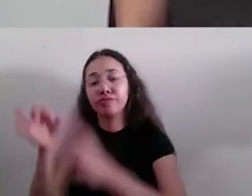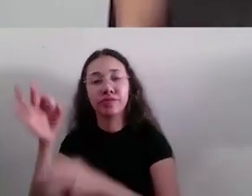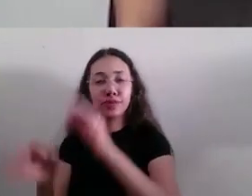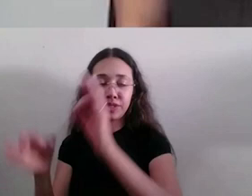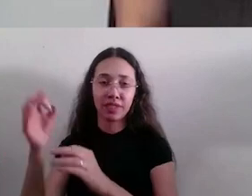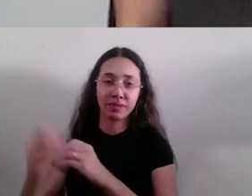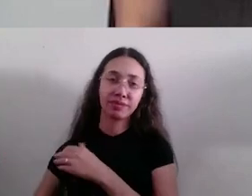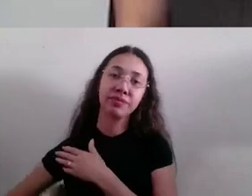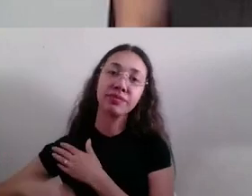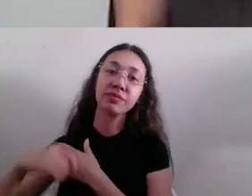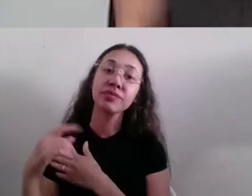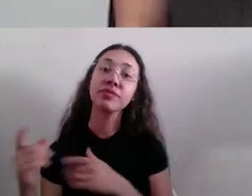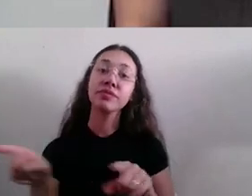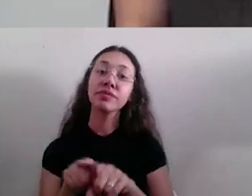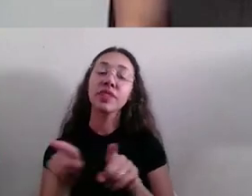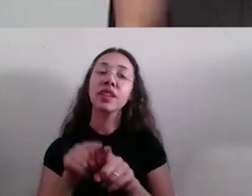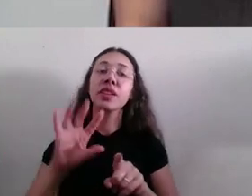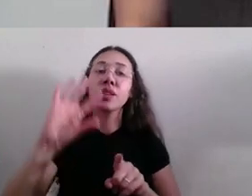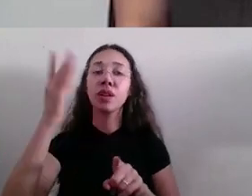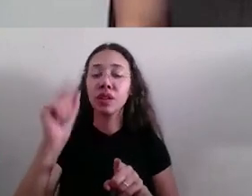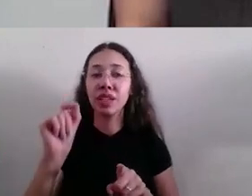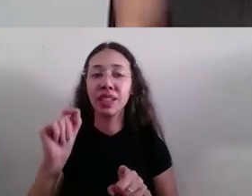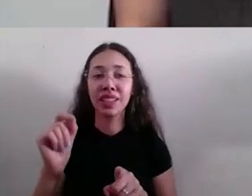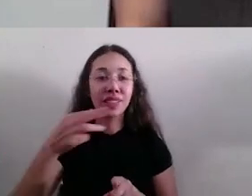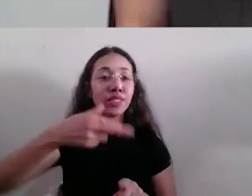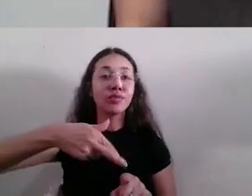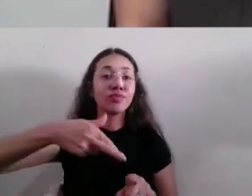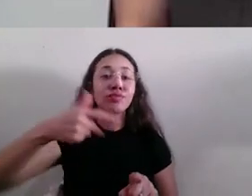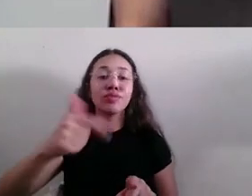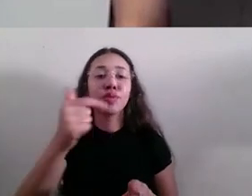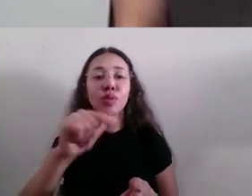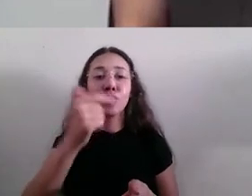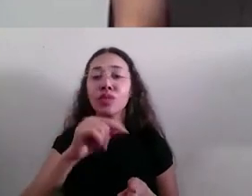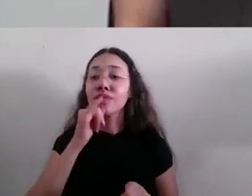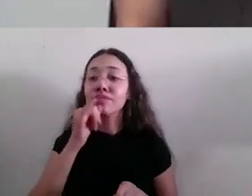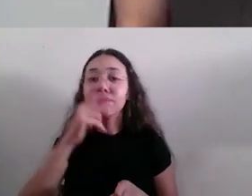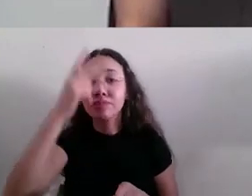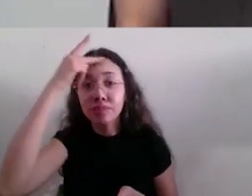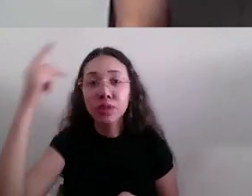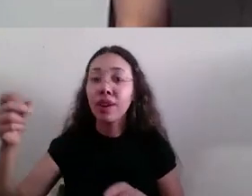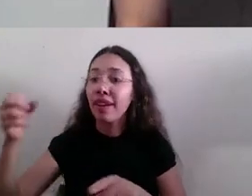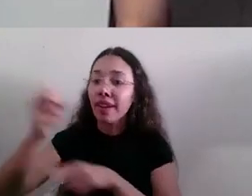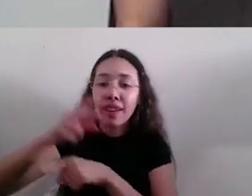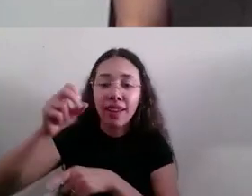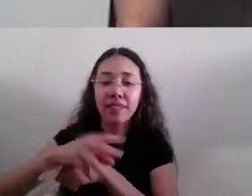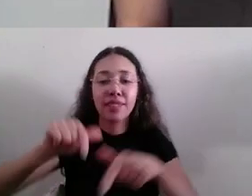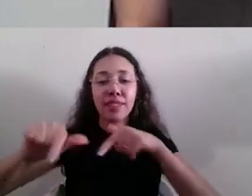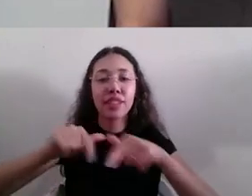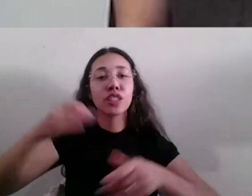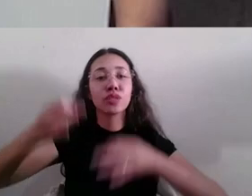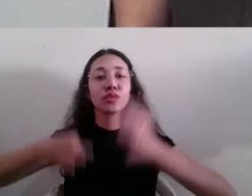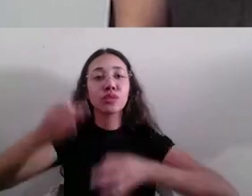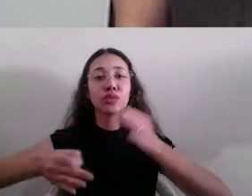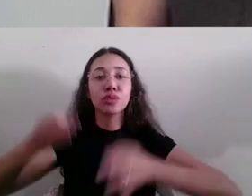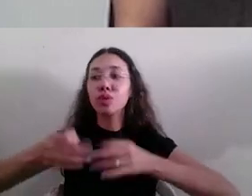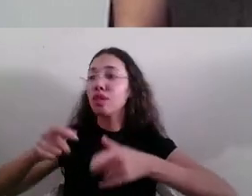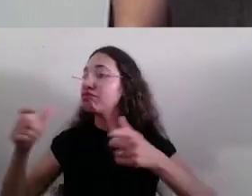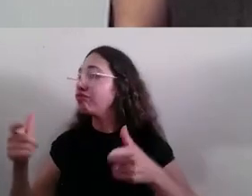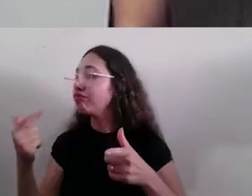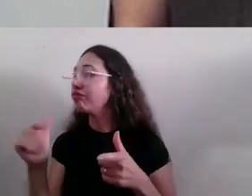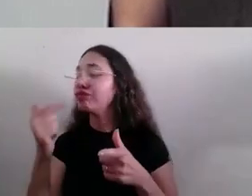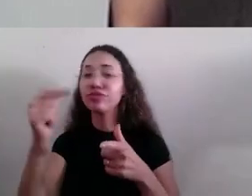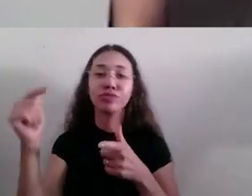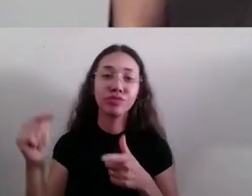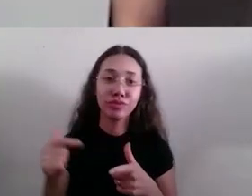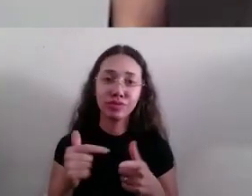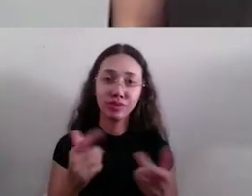quantitativo de servidores no primeiro momento que fizesse frente ao volume daquilo que a gente recebeu. Por quê? Por uma questão muito simples, uma questão de escassez